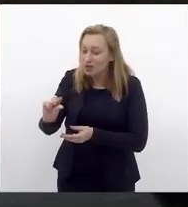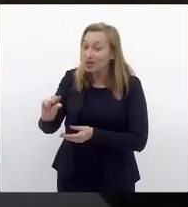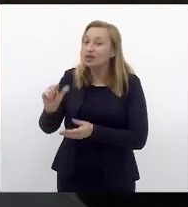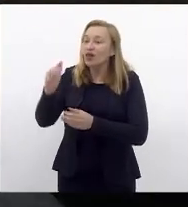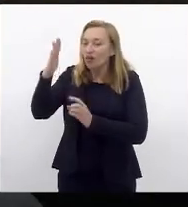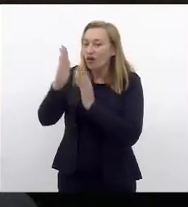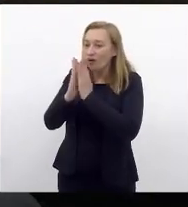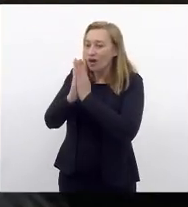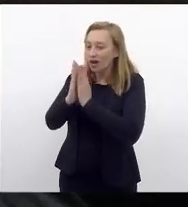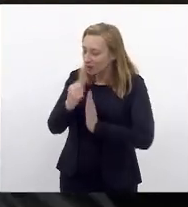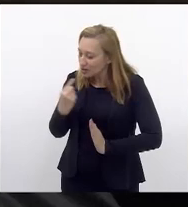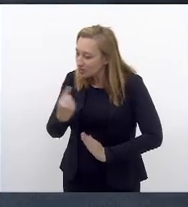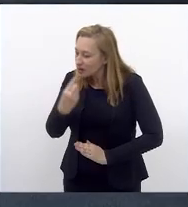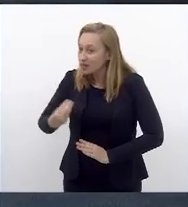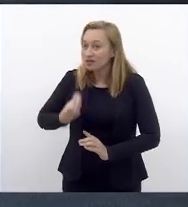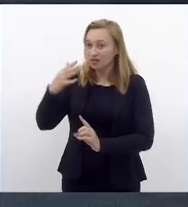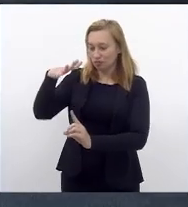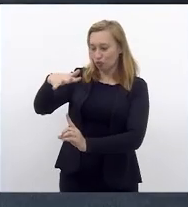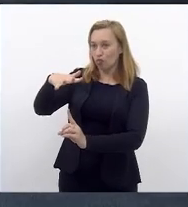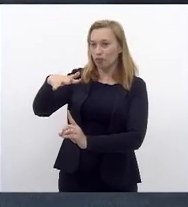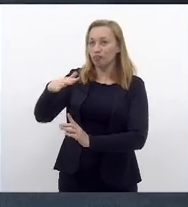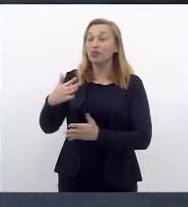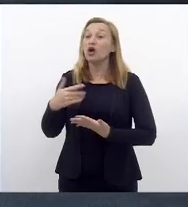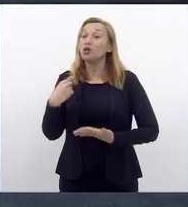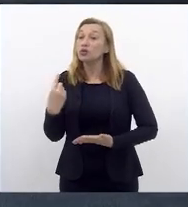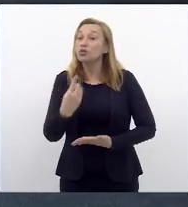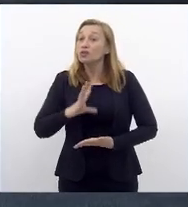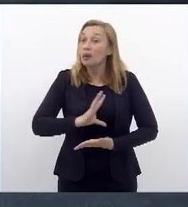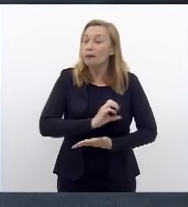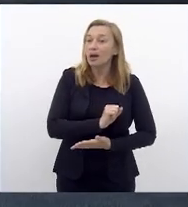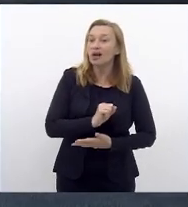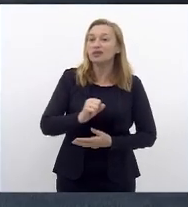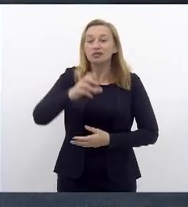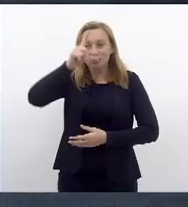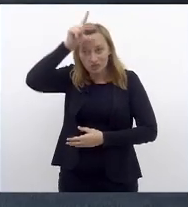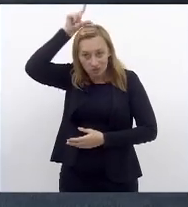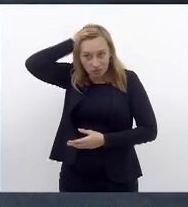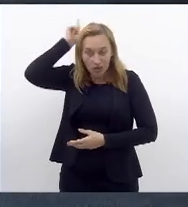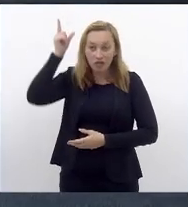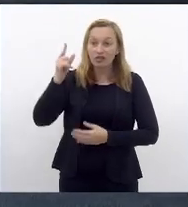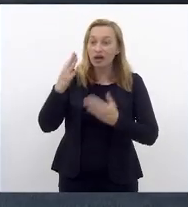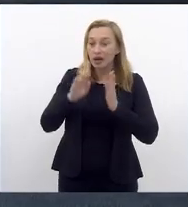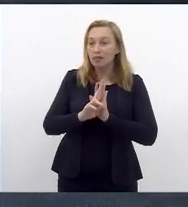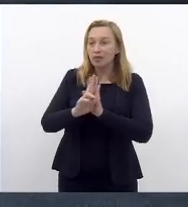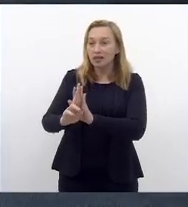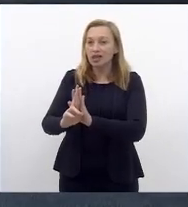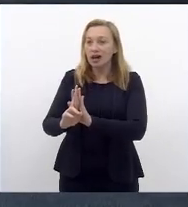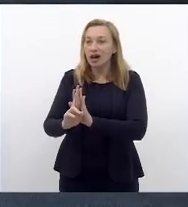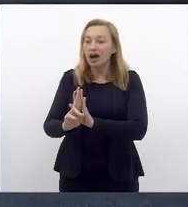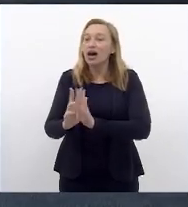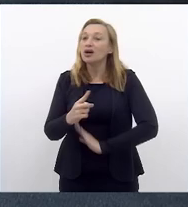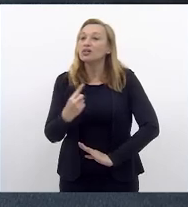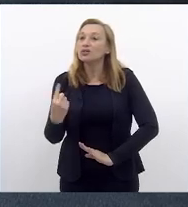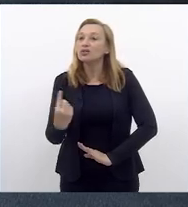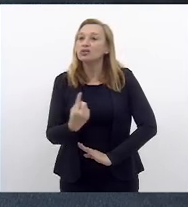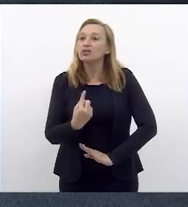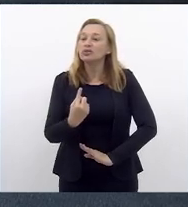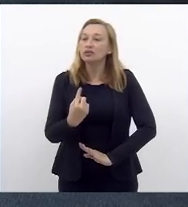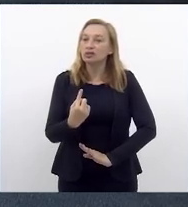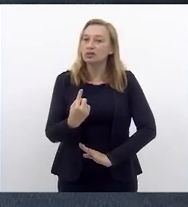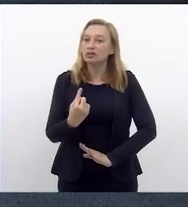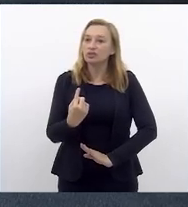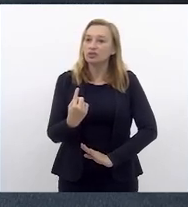orar por nós. O pastor, o nosso querido Luiz Paulo, vai representar a nossa, o